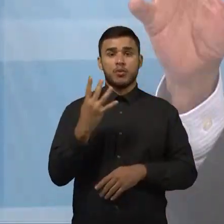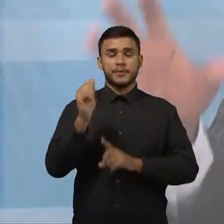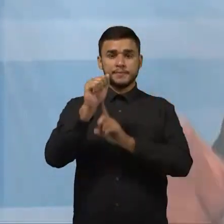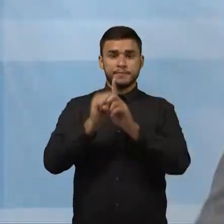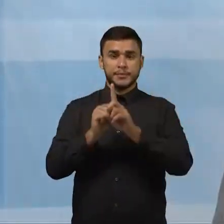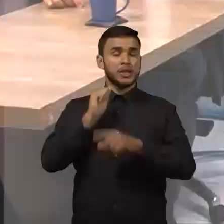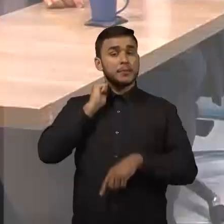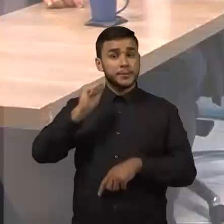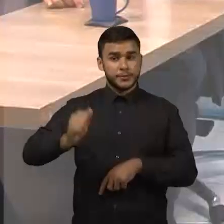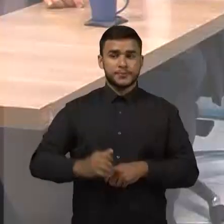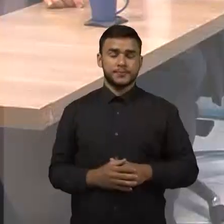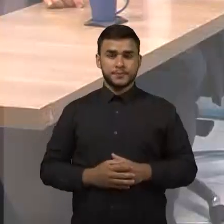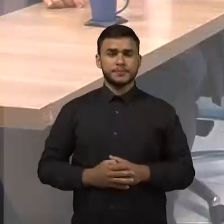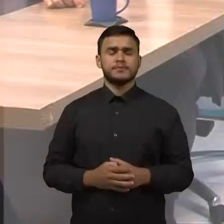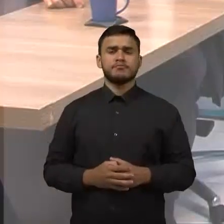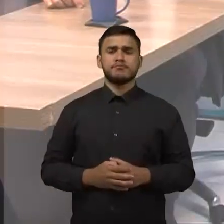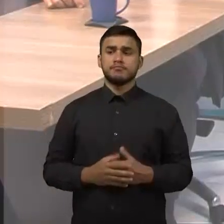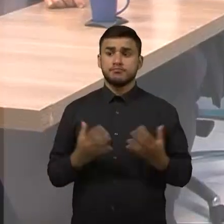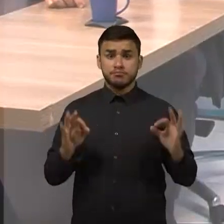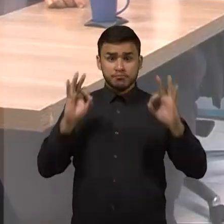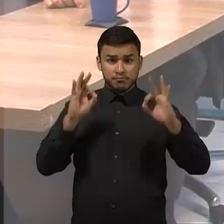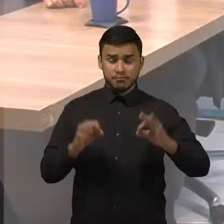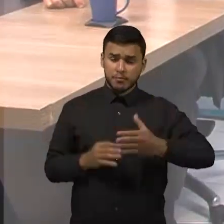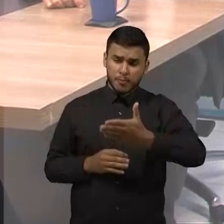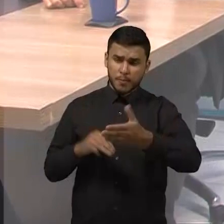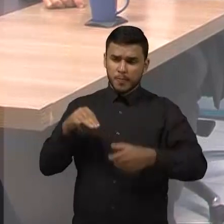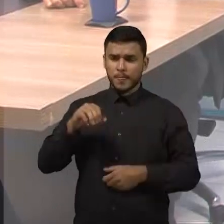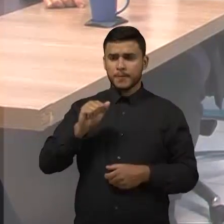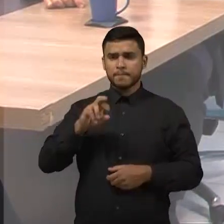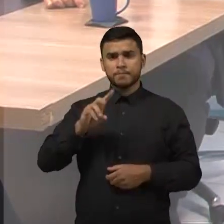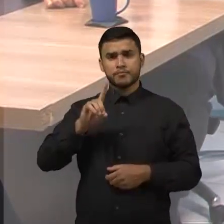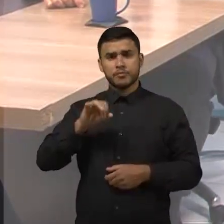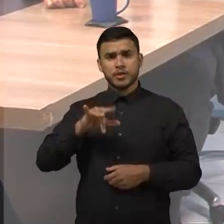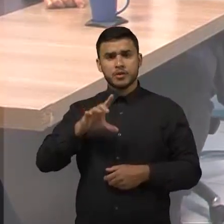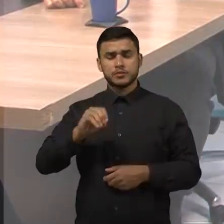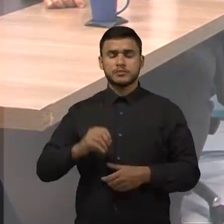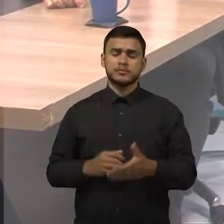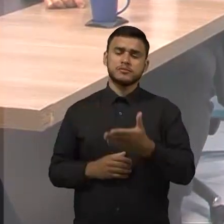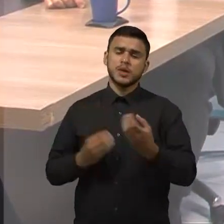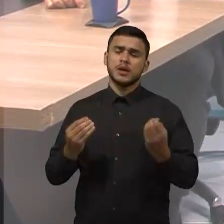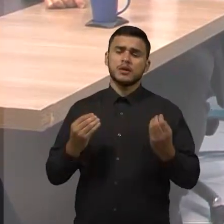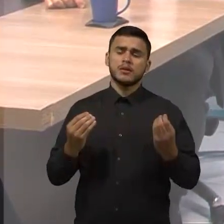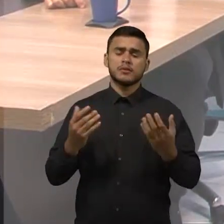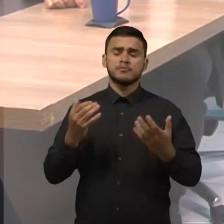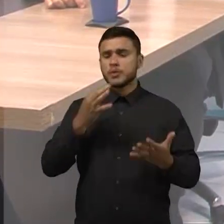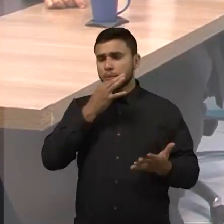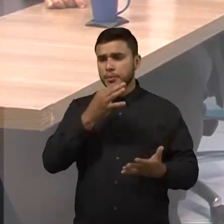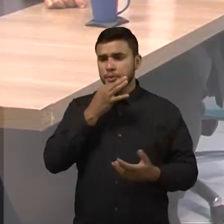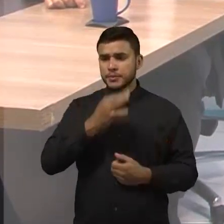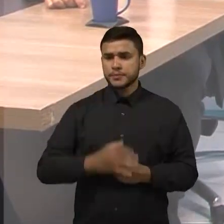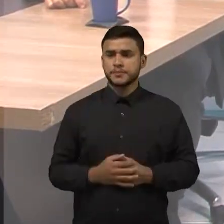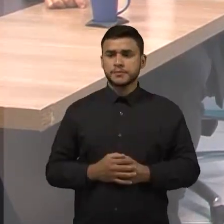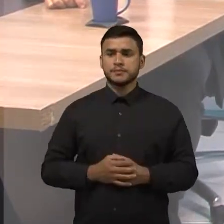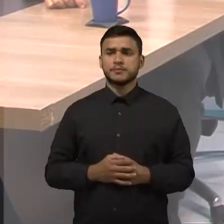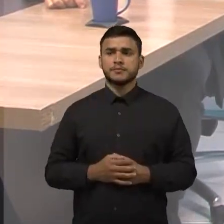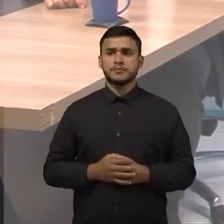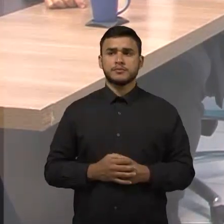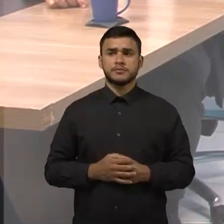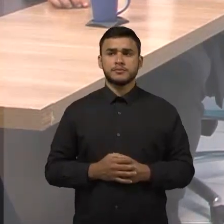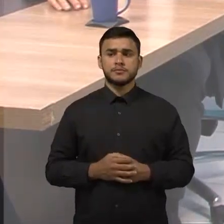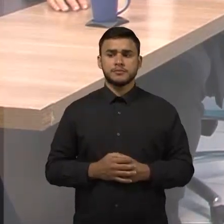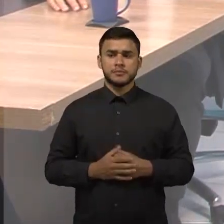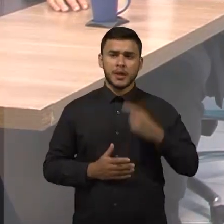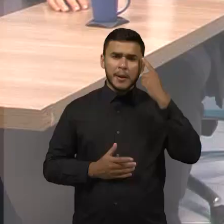Martônio, na prática, o que aconteceu na última semana? Porque votou-se a